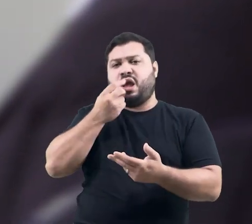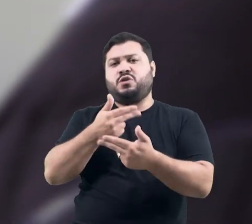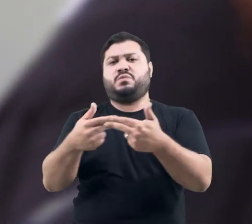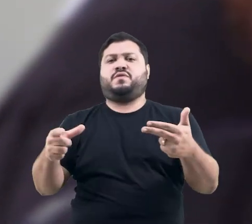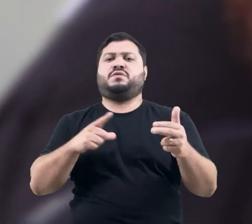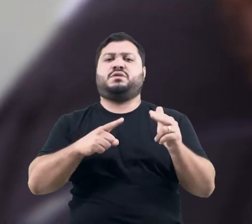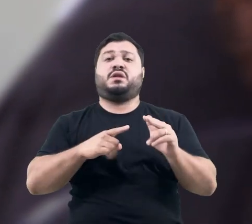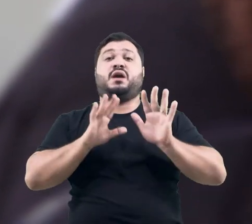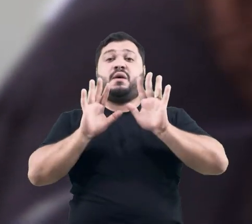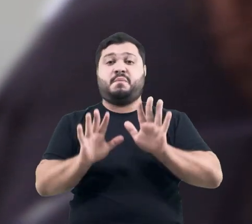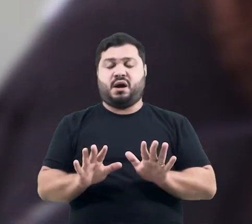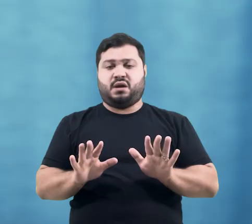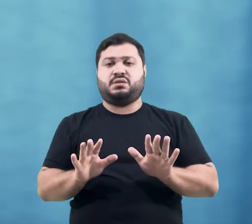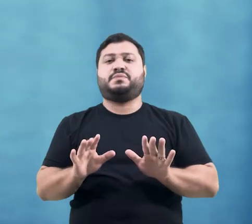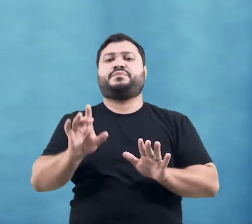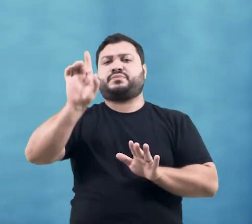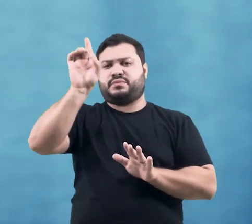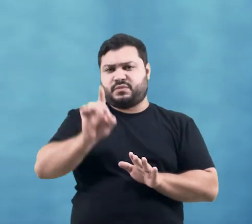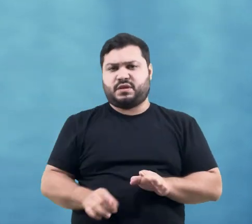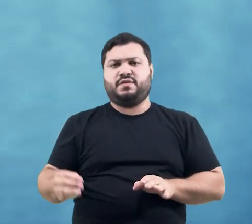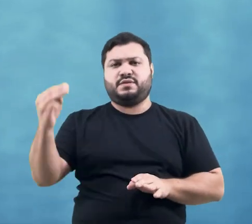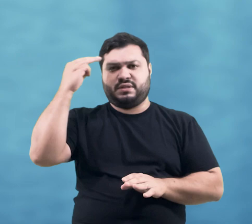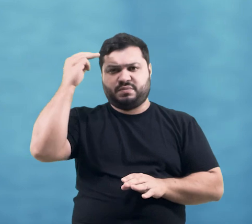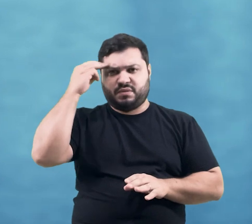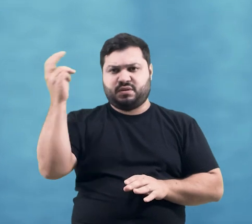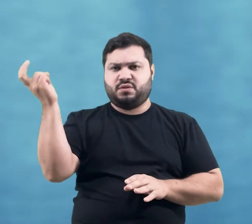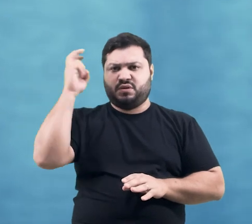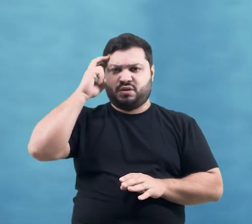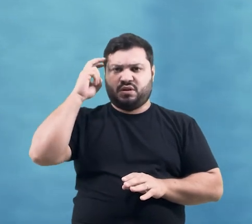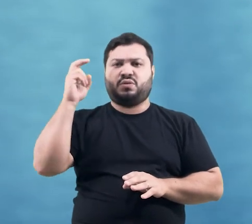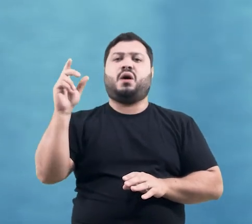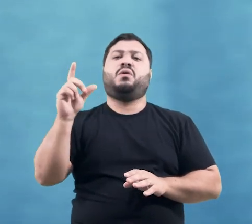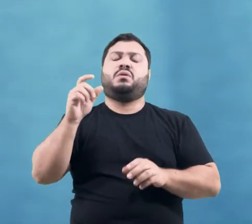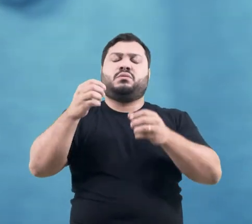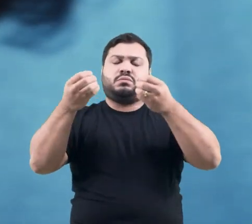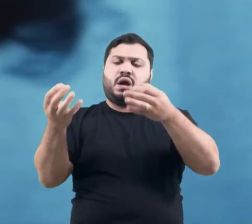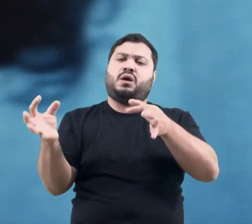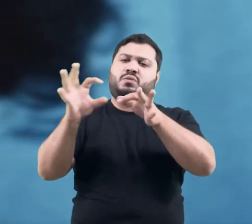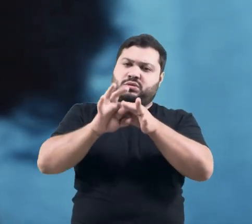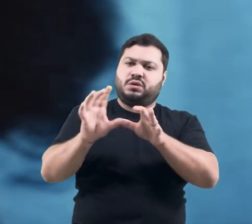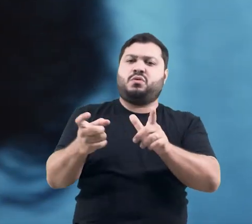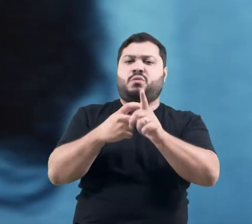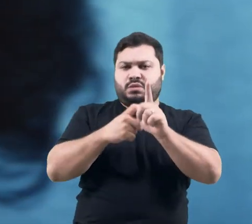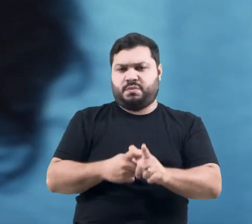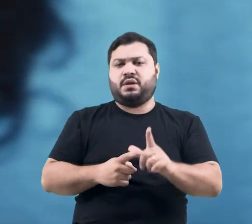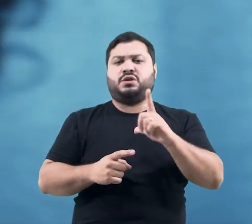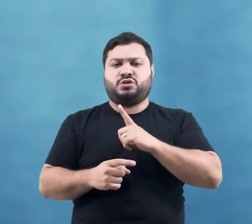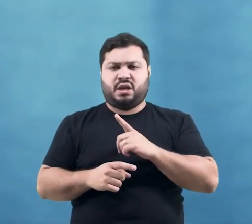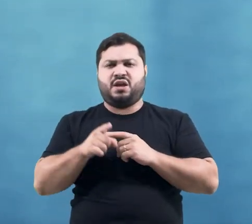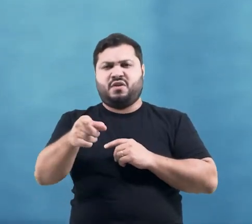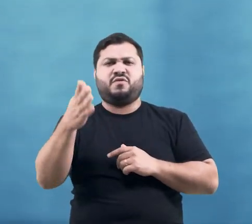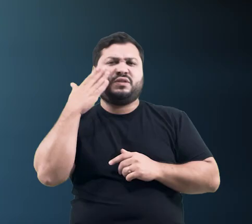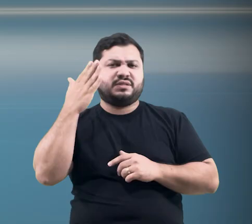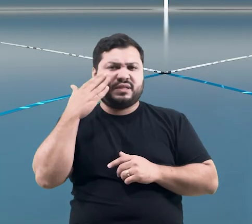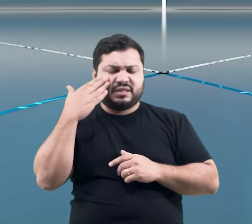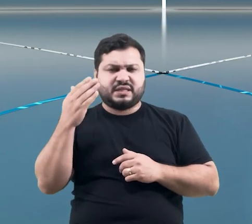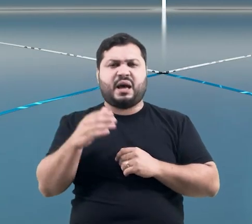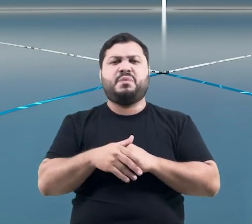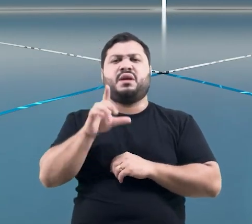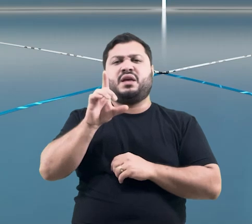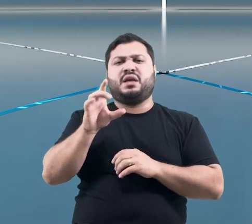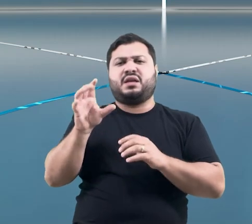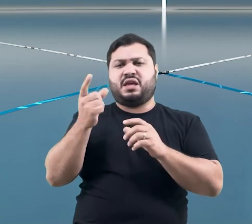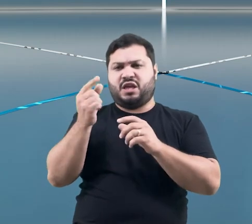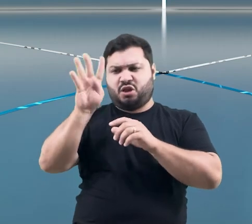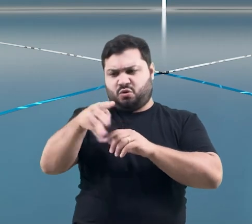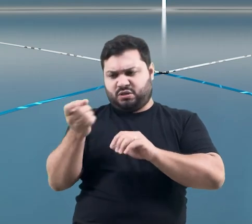receba os benefícios previstos, já que a deficiência mental ou intelectual justifica sua inclusão como dependente. Você